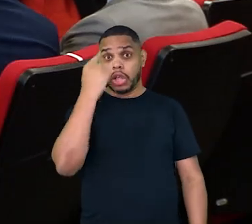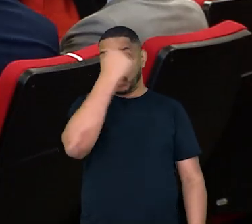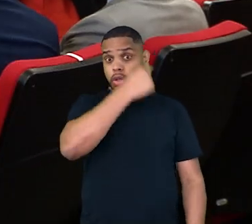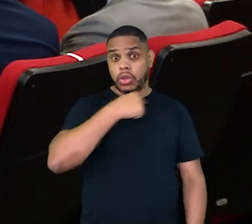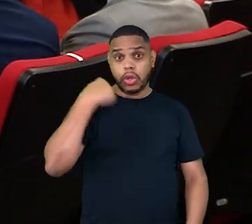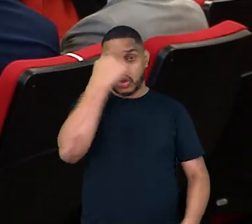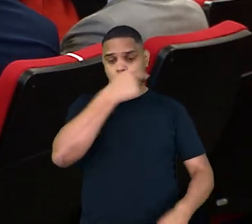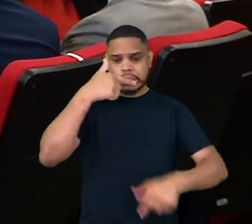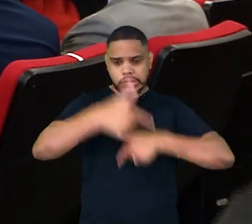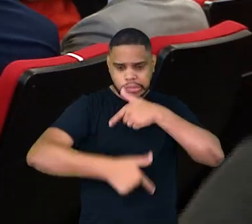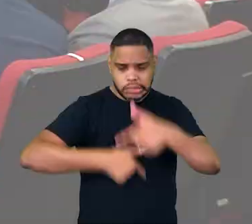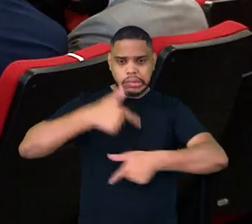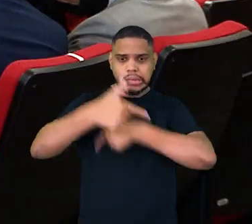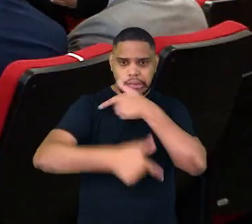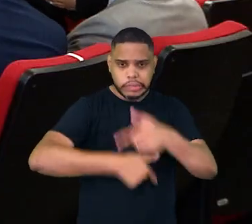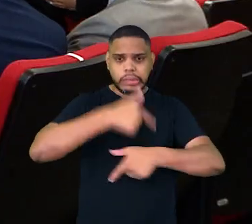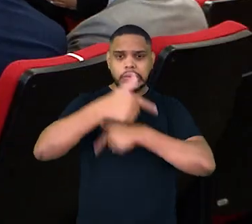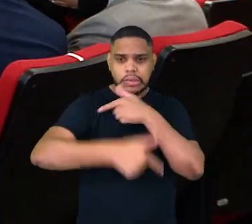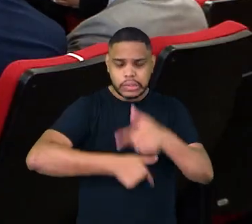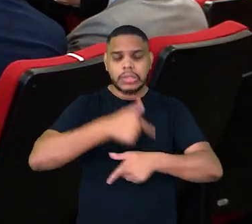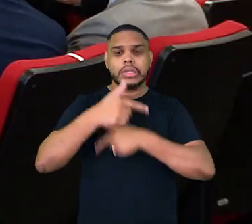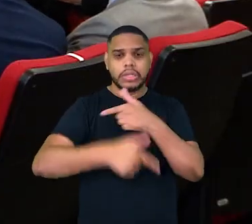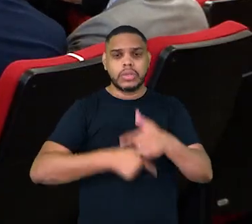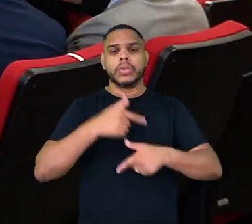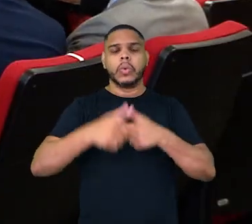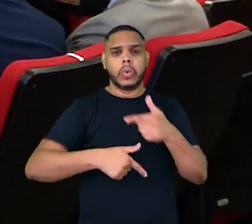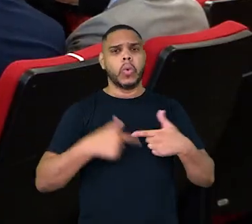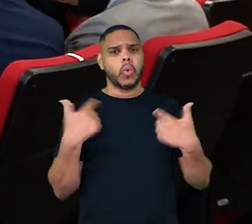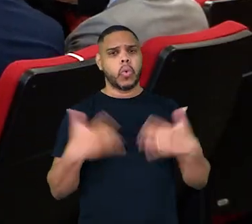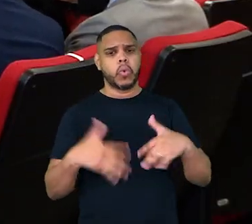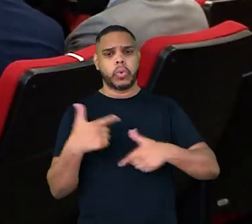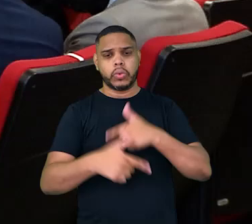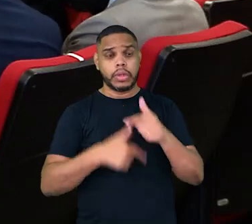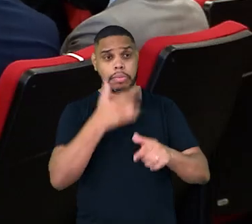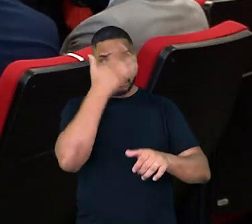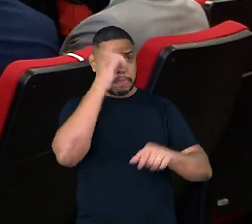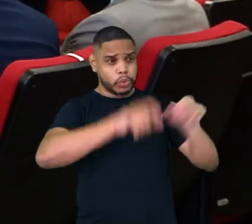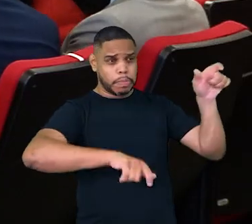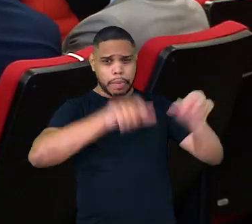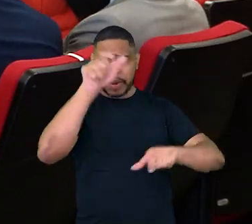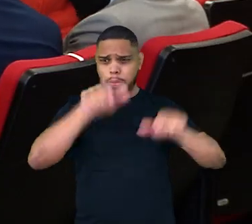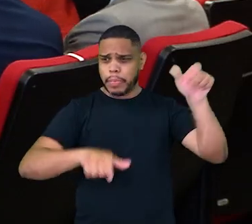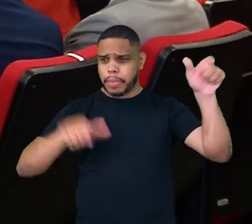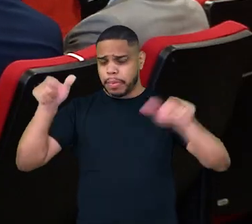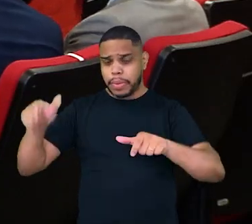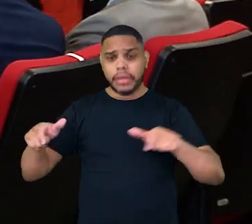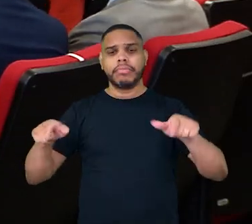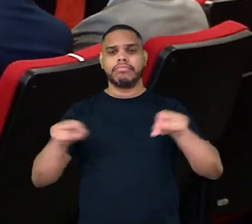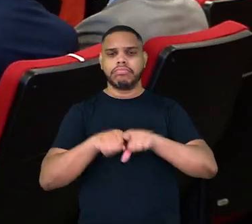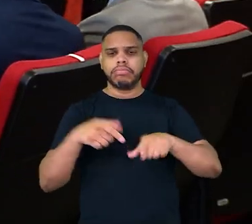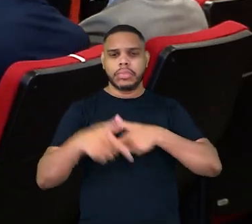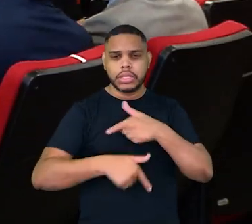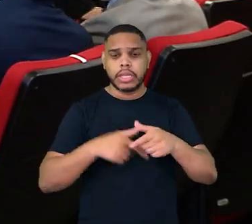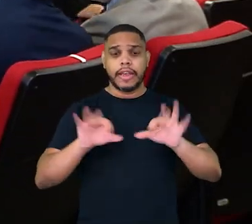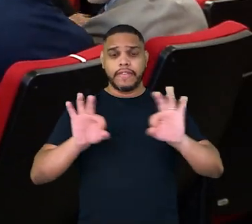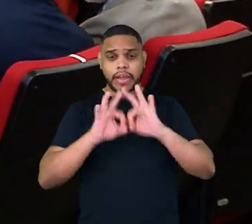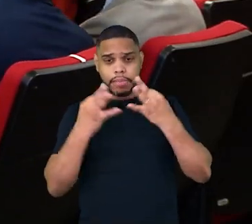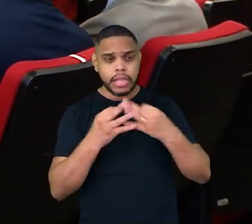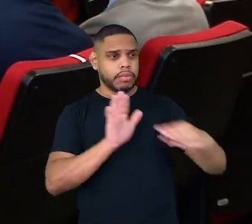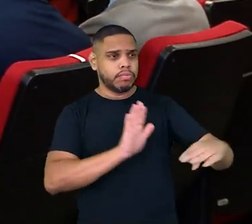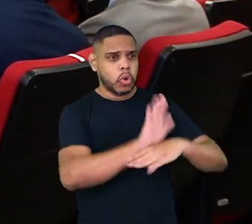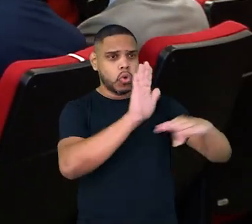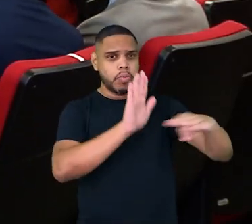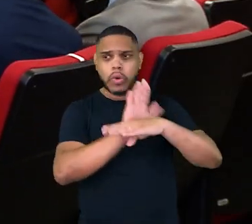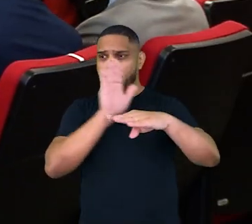horas de trabalho e são centenas de pessoas e famílias